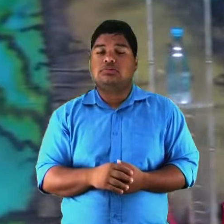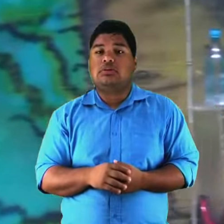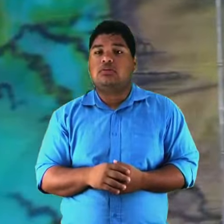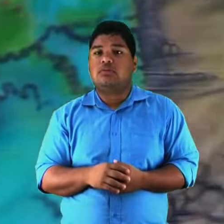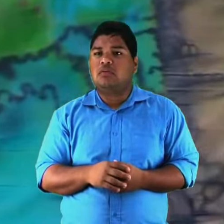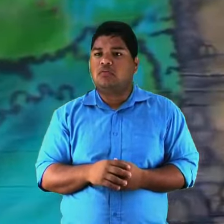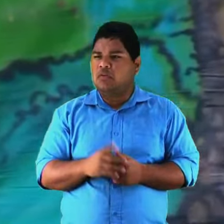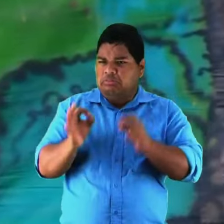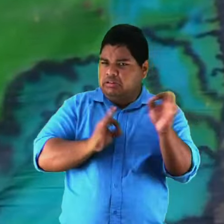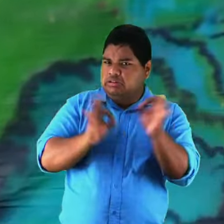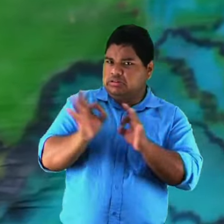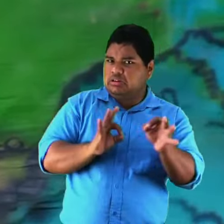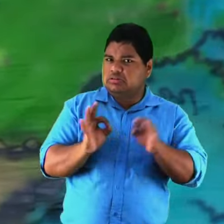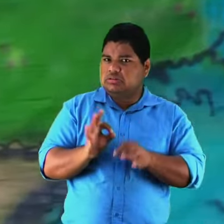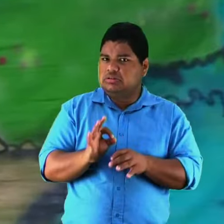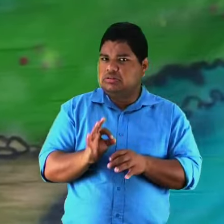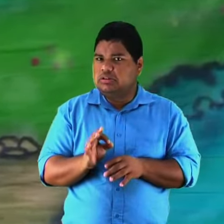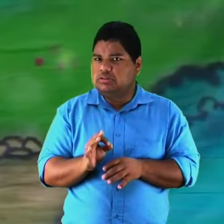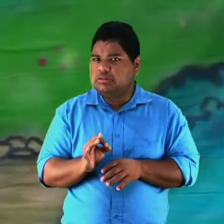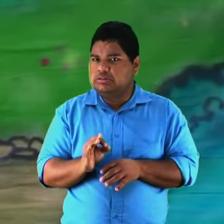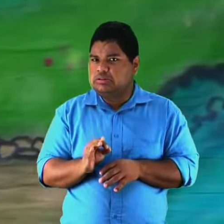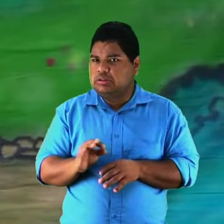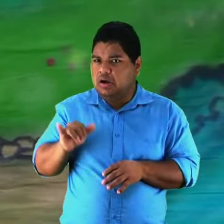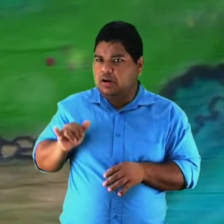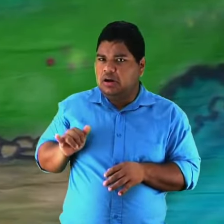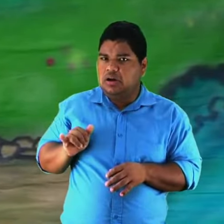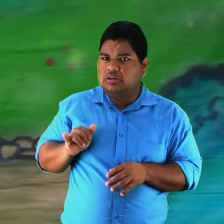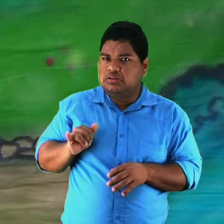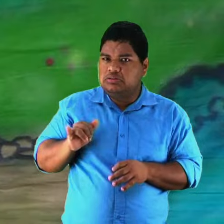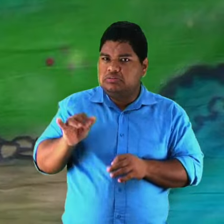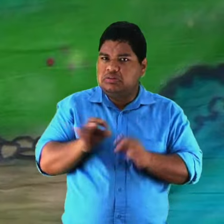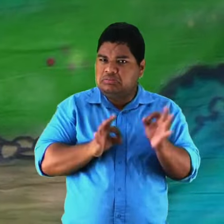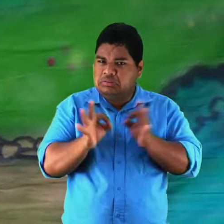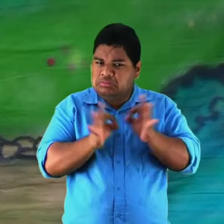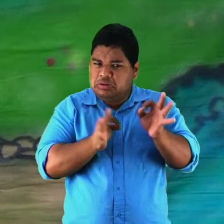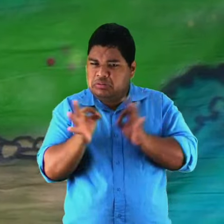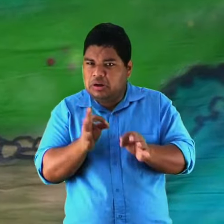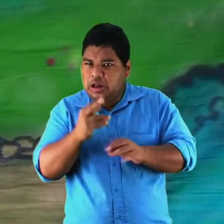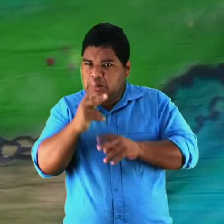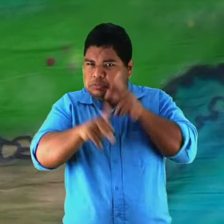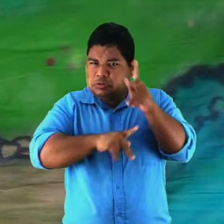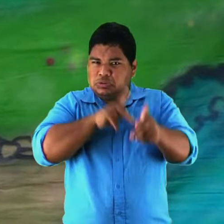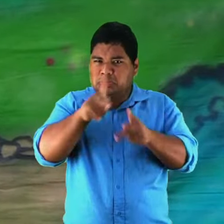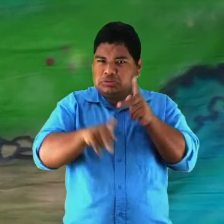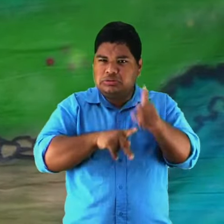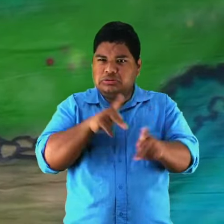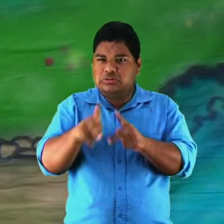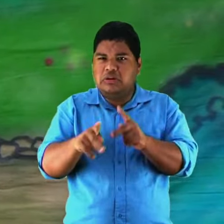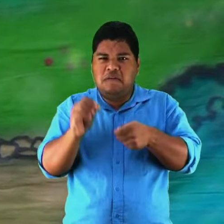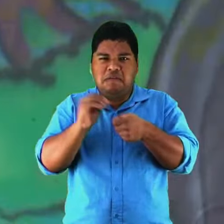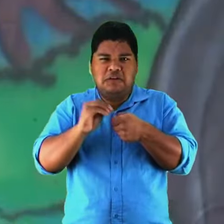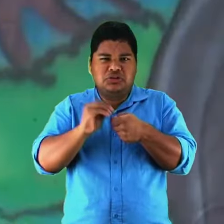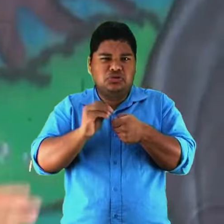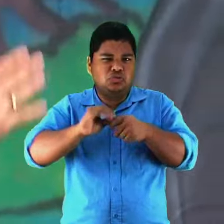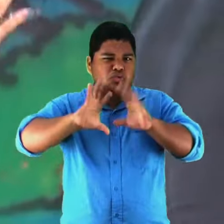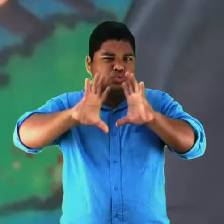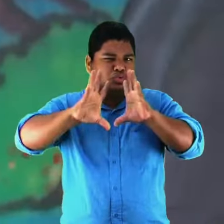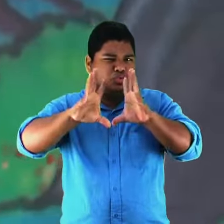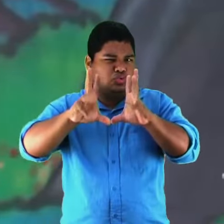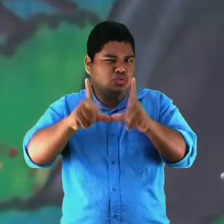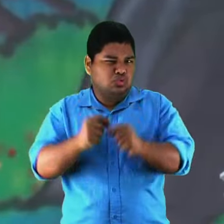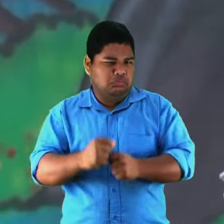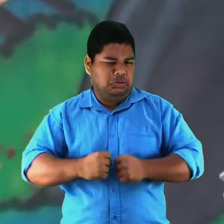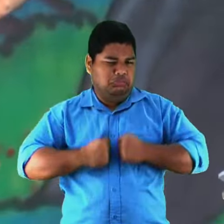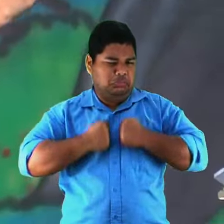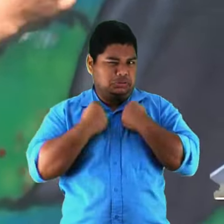um acidente não foi planejado? Porque as pessoas fazem tudo pelo poder. Porque o